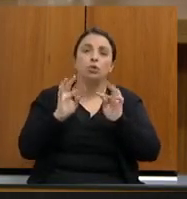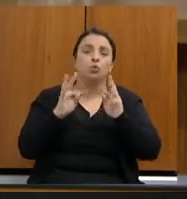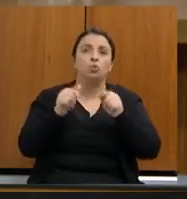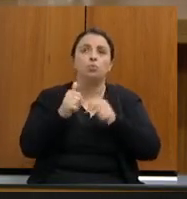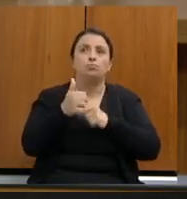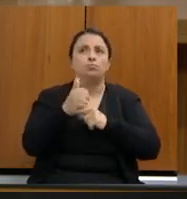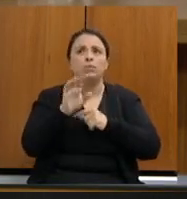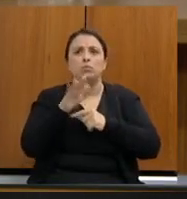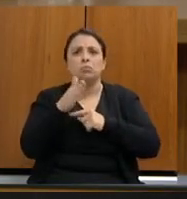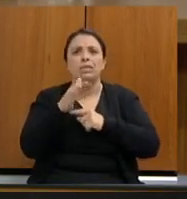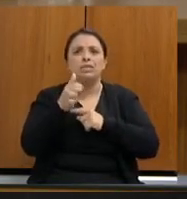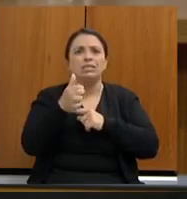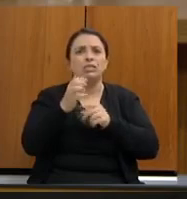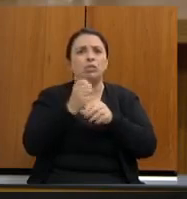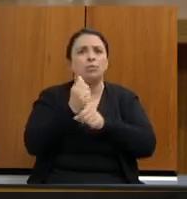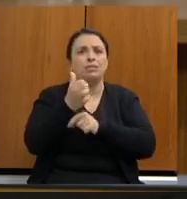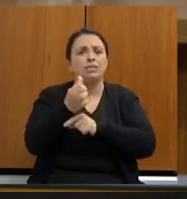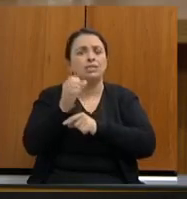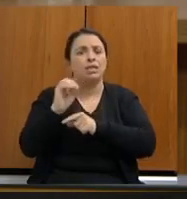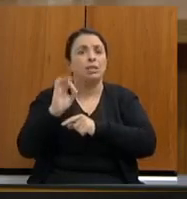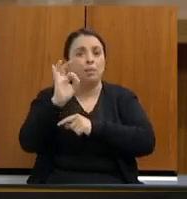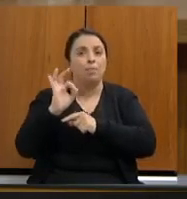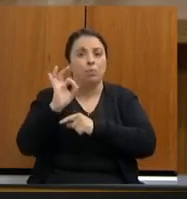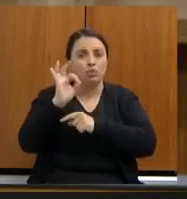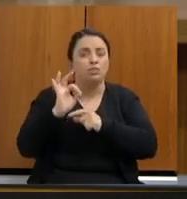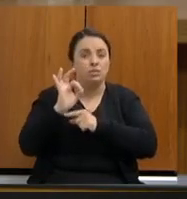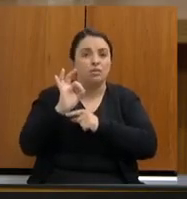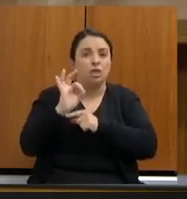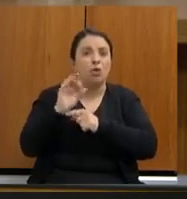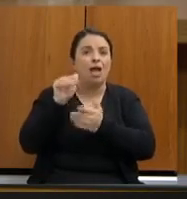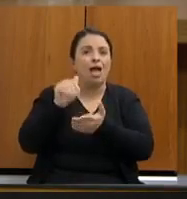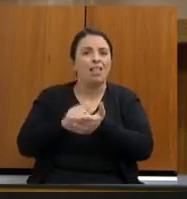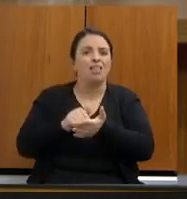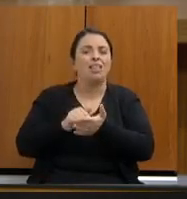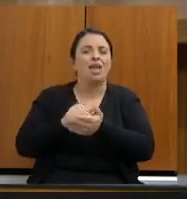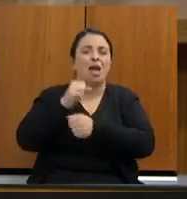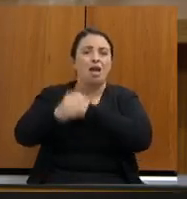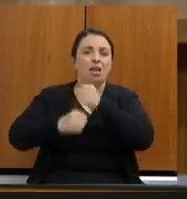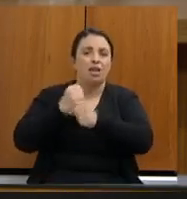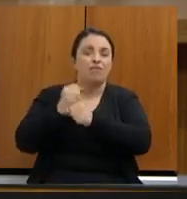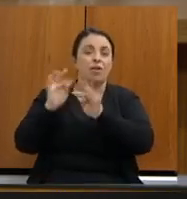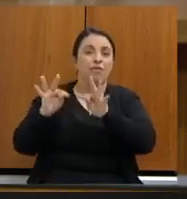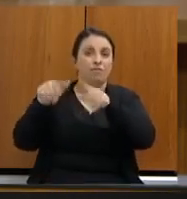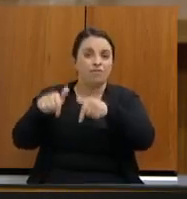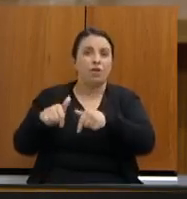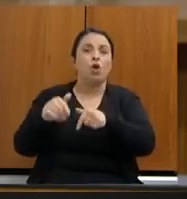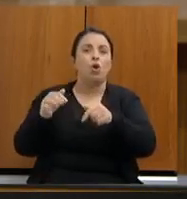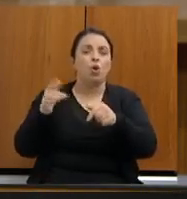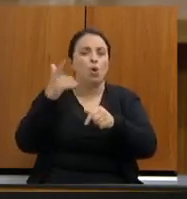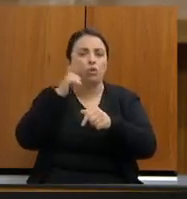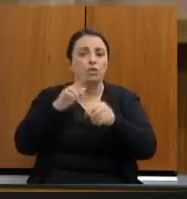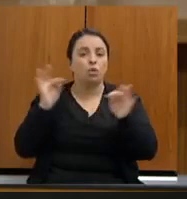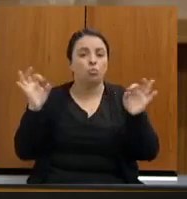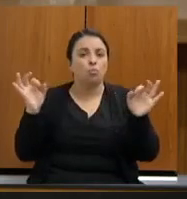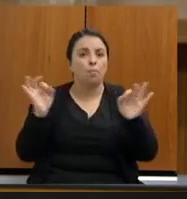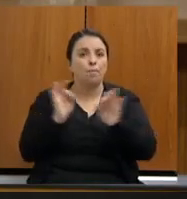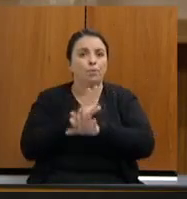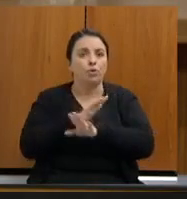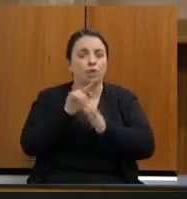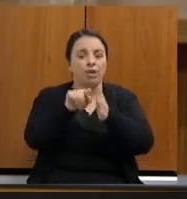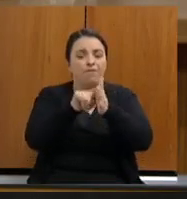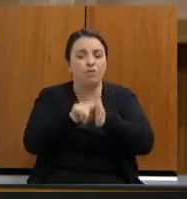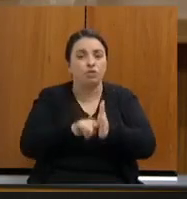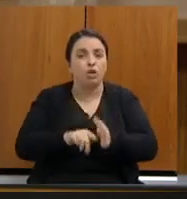sessenta por cento do rejeito que falta até o final do ano que vem objetivo principal é encontrar